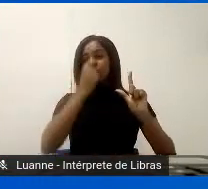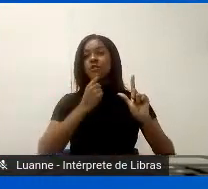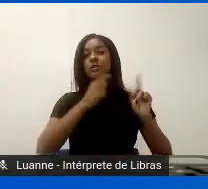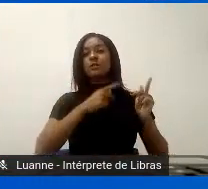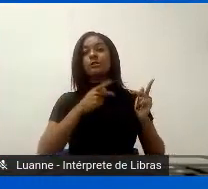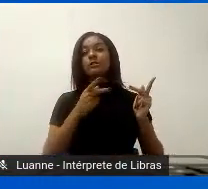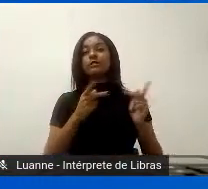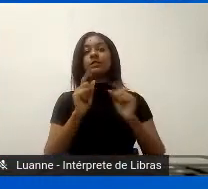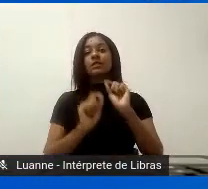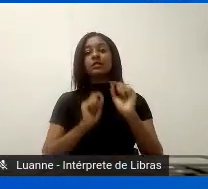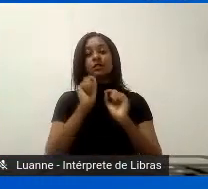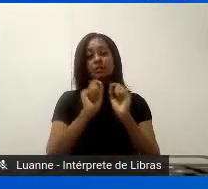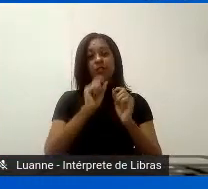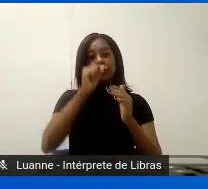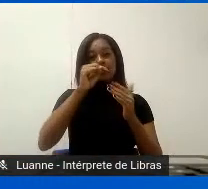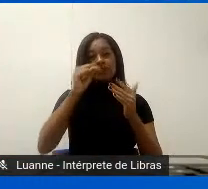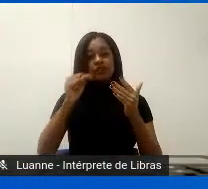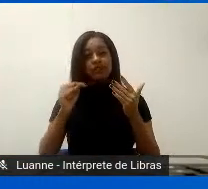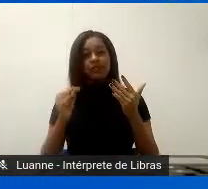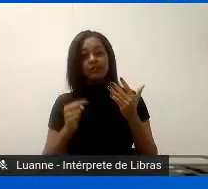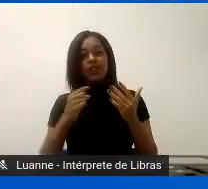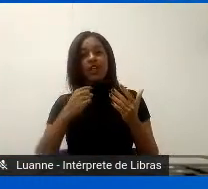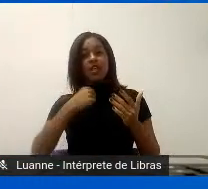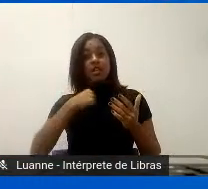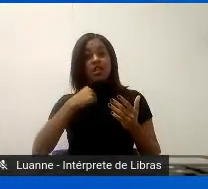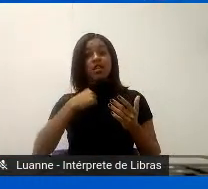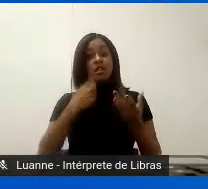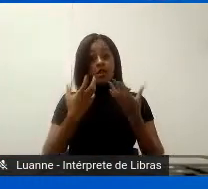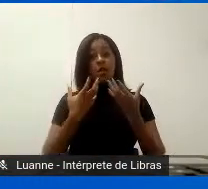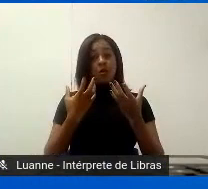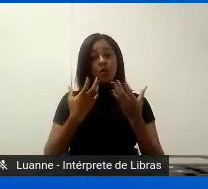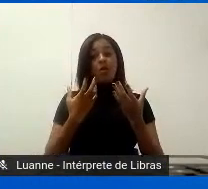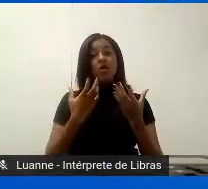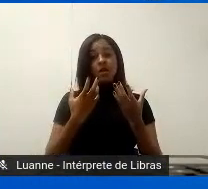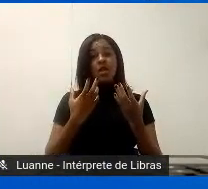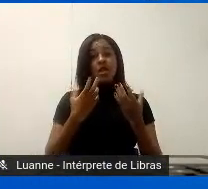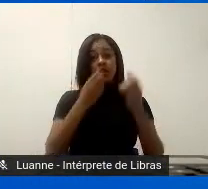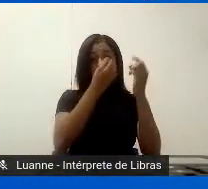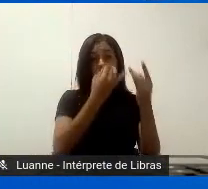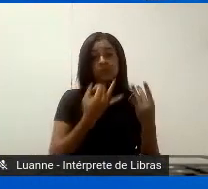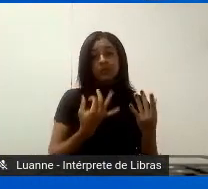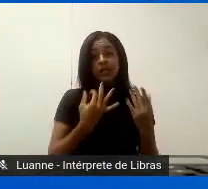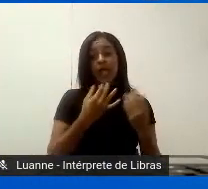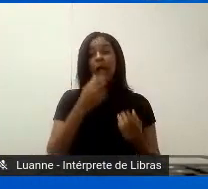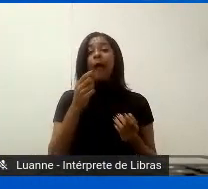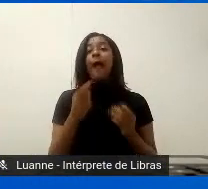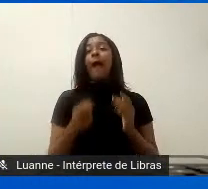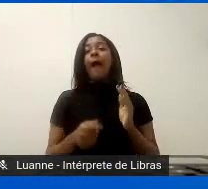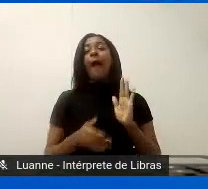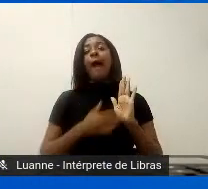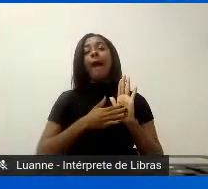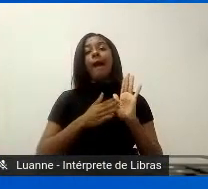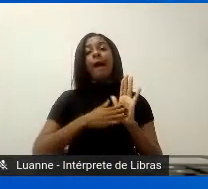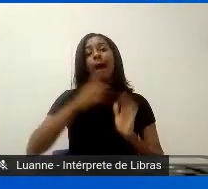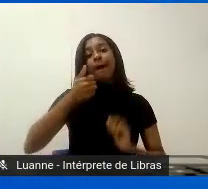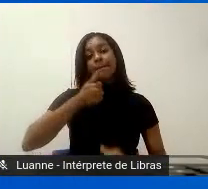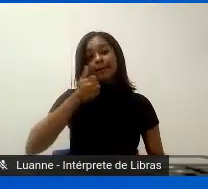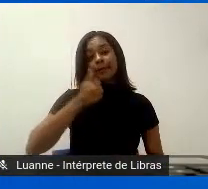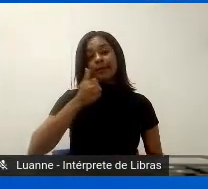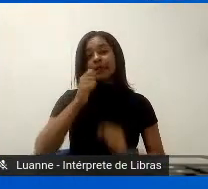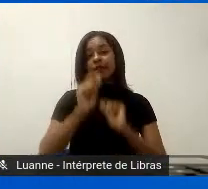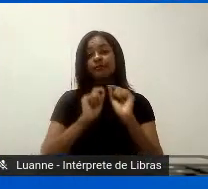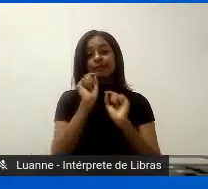vários elementos aqui que eu quero trabalhar aqui nessa fala a primeira questão a gente vê esse